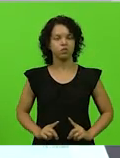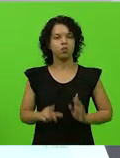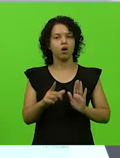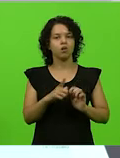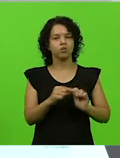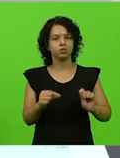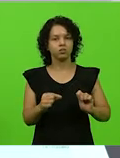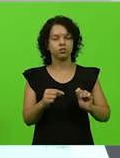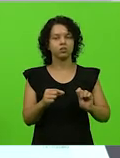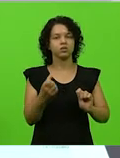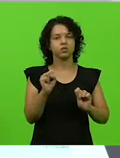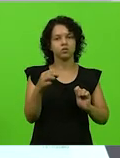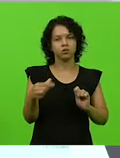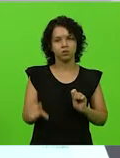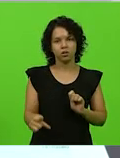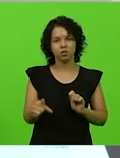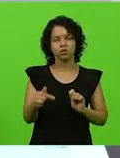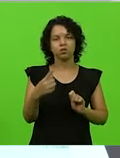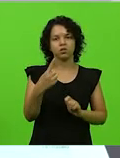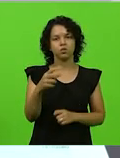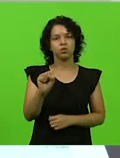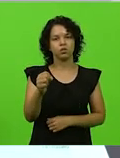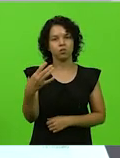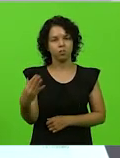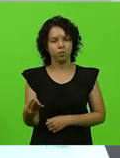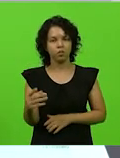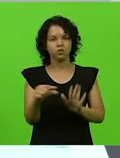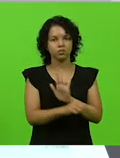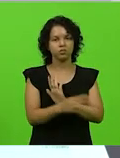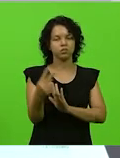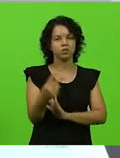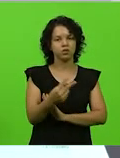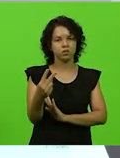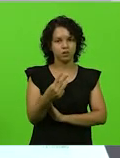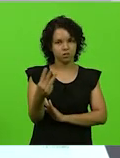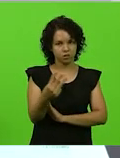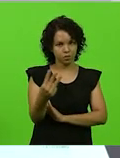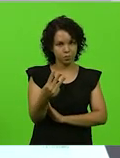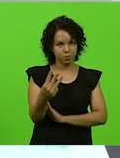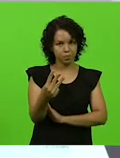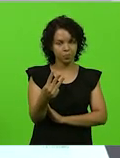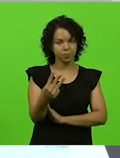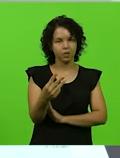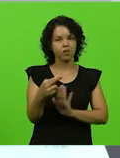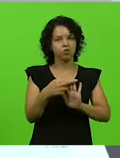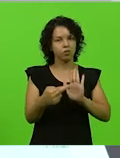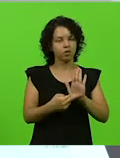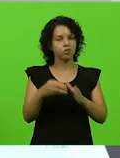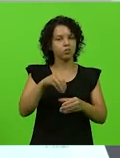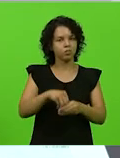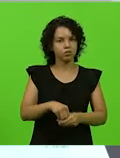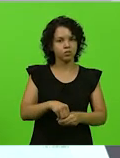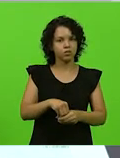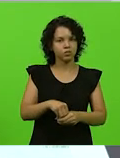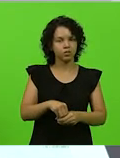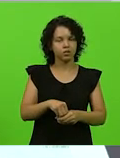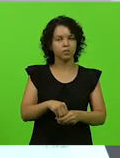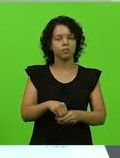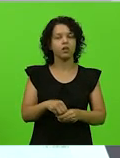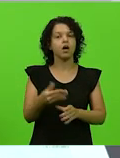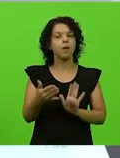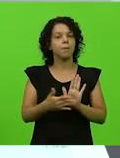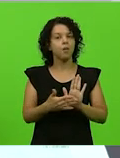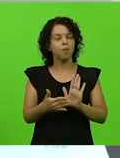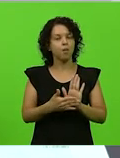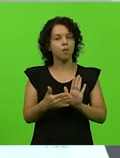87 no Artigo 144 esses terceiro ambos do regimento interno constato que a proposta em apreciação